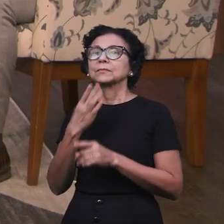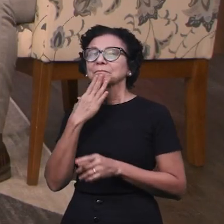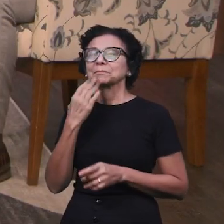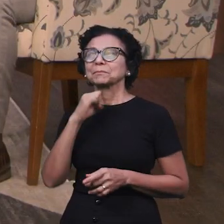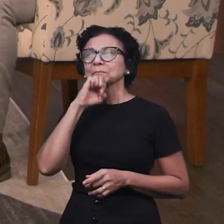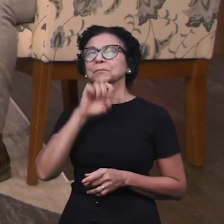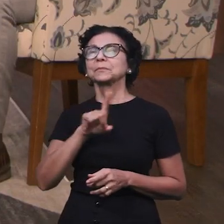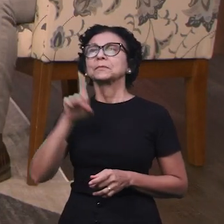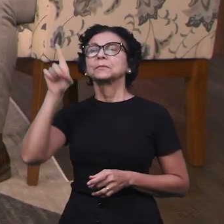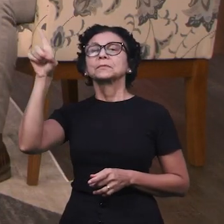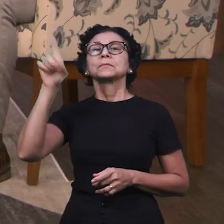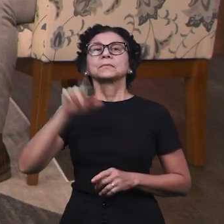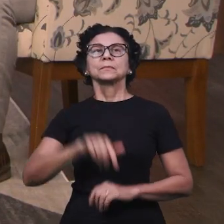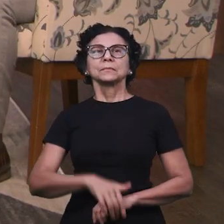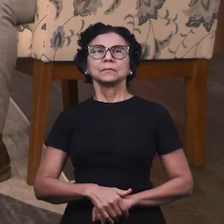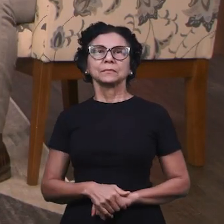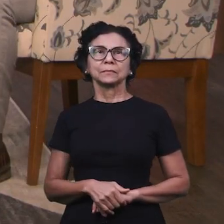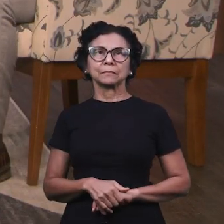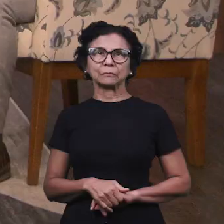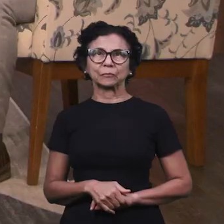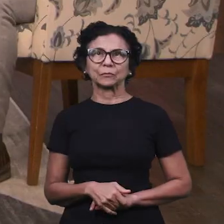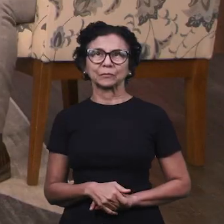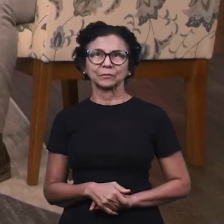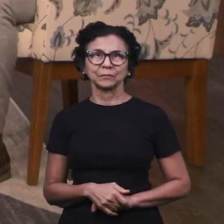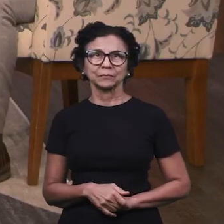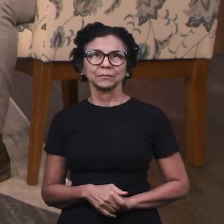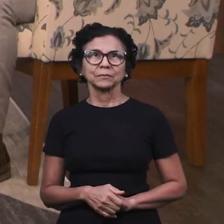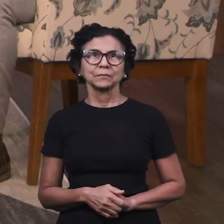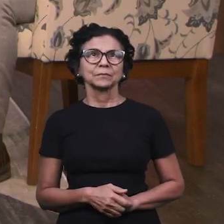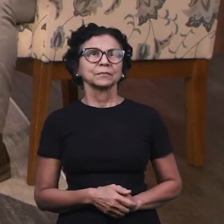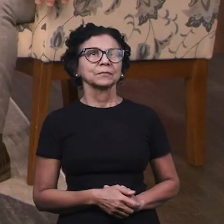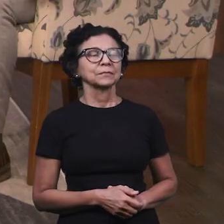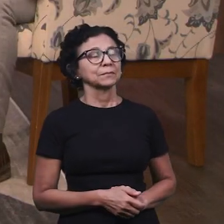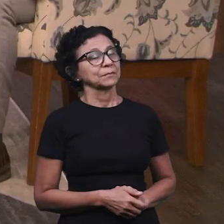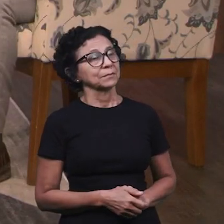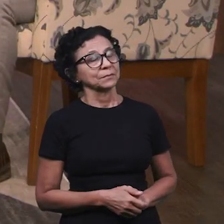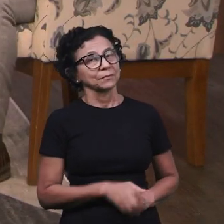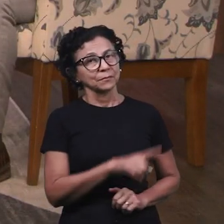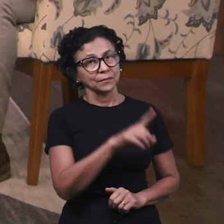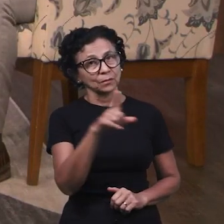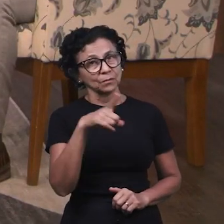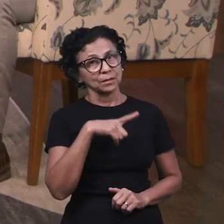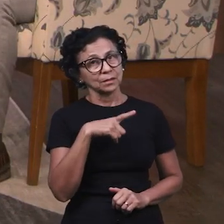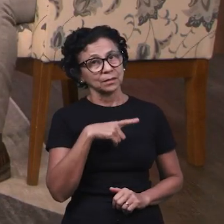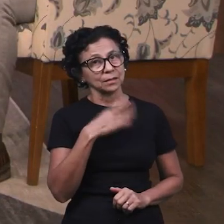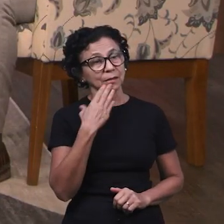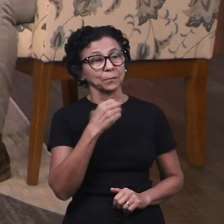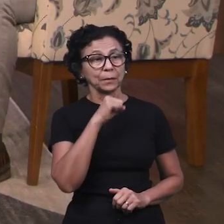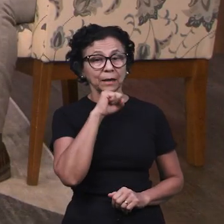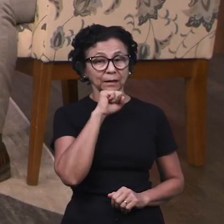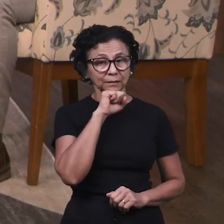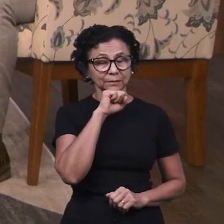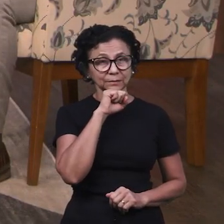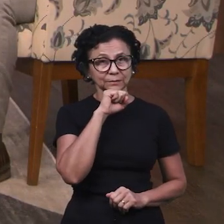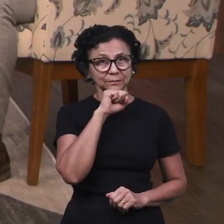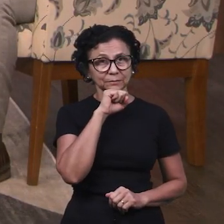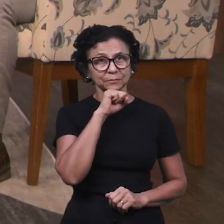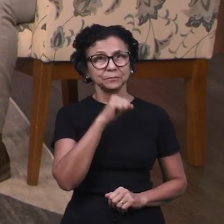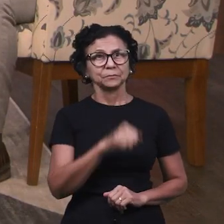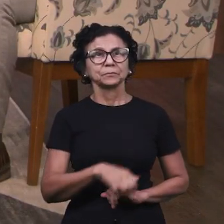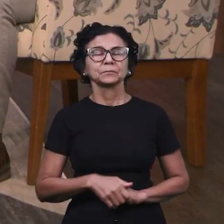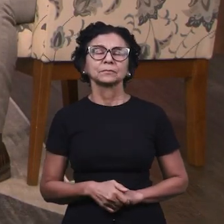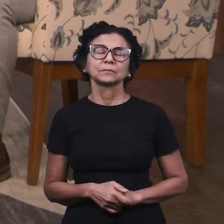interessante que quando nós olhamos aqui... Mas a pergunta é feita, hein, pastor? Exatamente. Vocês têm um Pai? Exatamente. Vocês têm um Pai? Exato. Nós